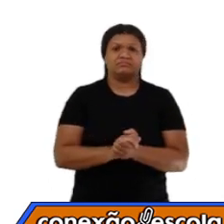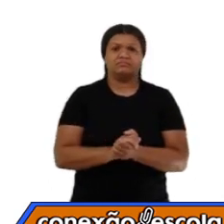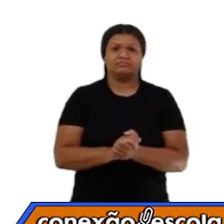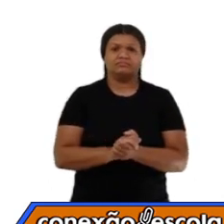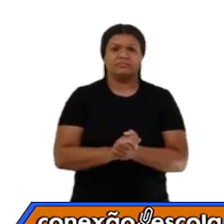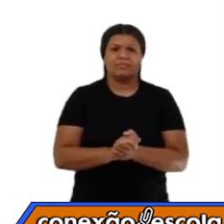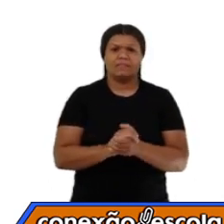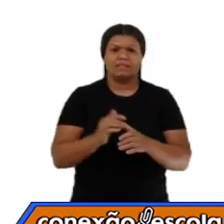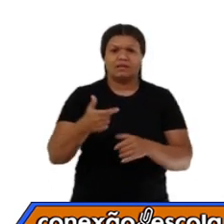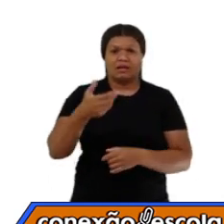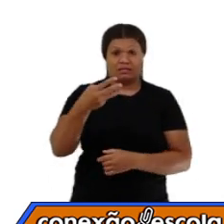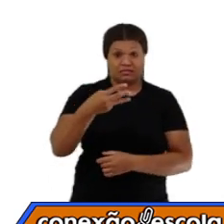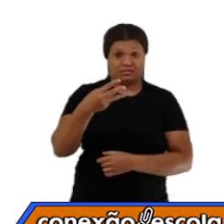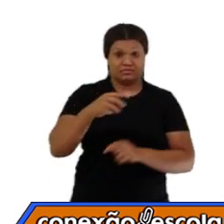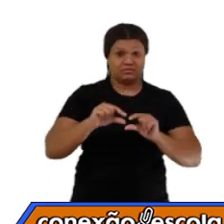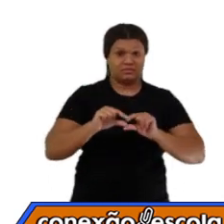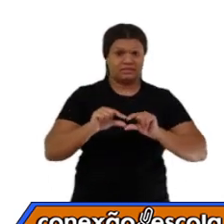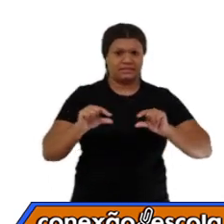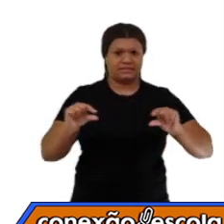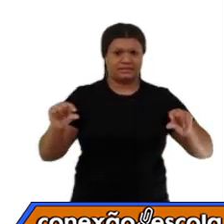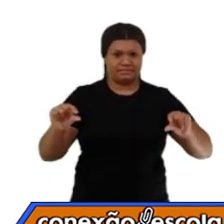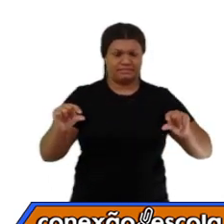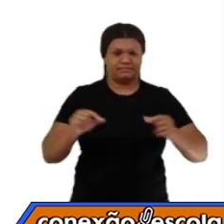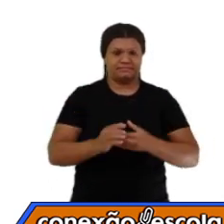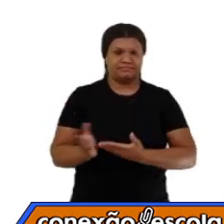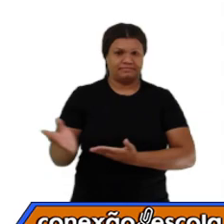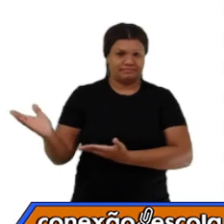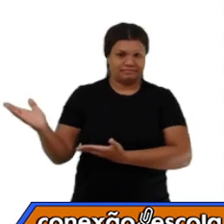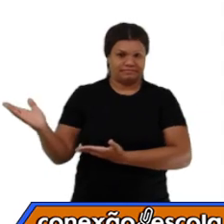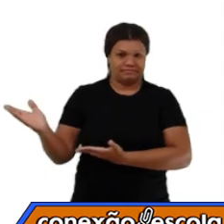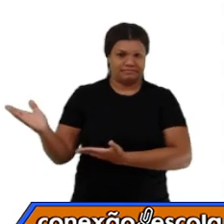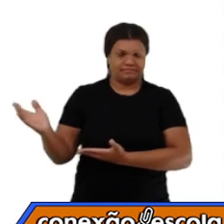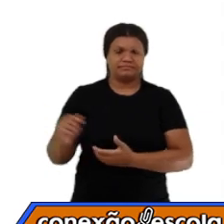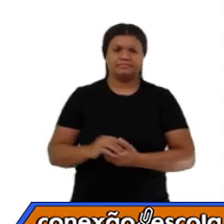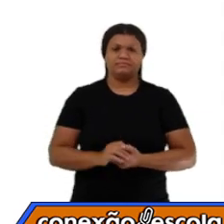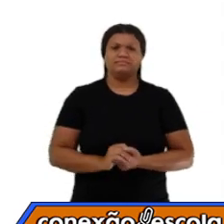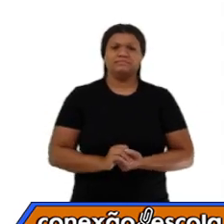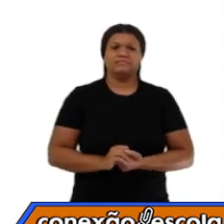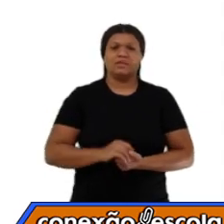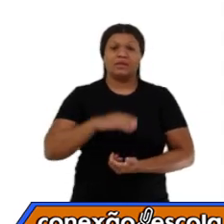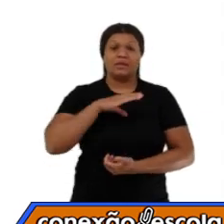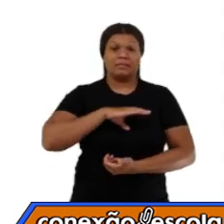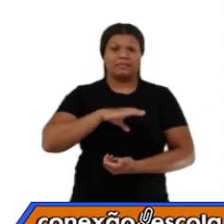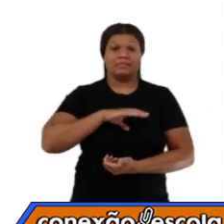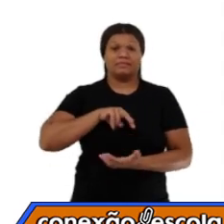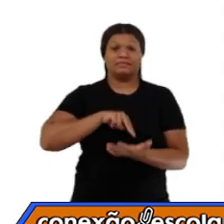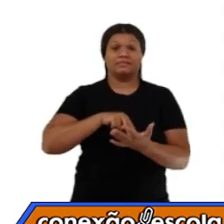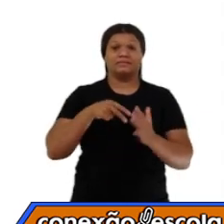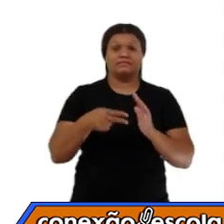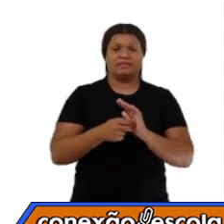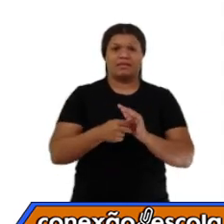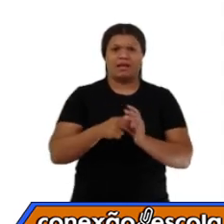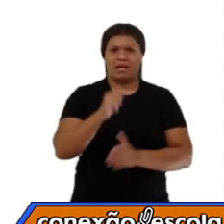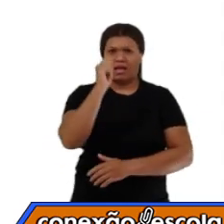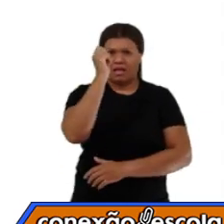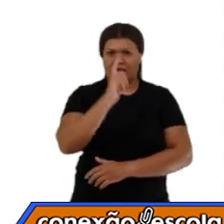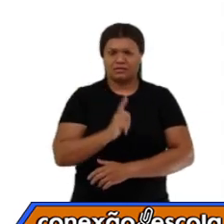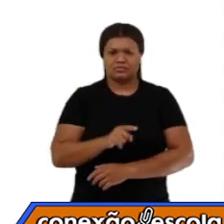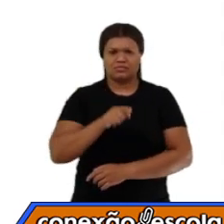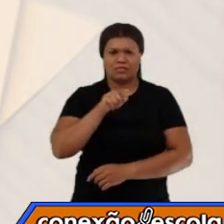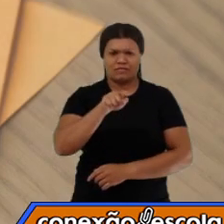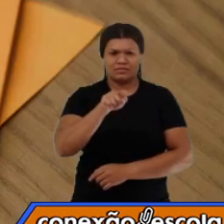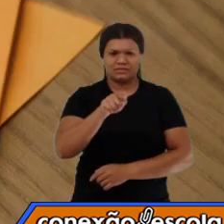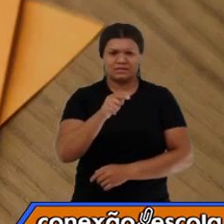Blue you honey, na terceira linha, que em português significa azul,